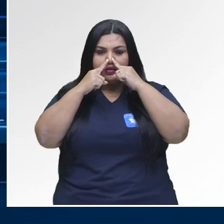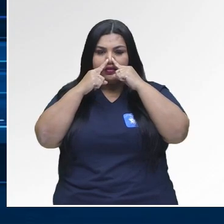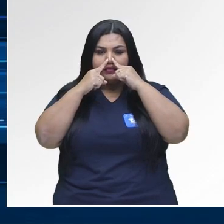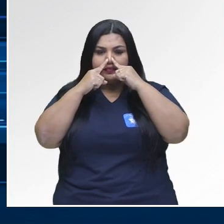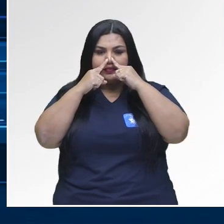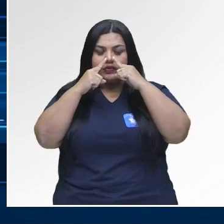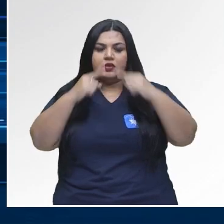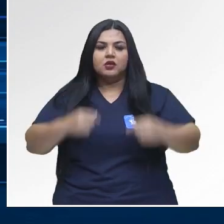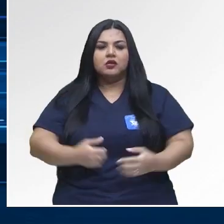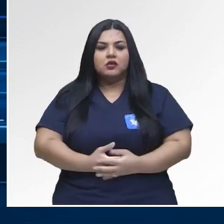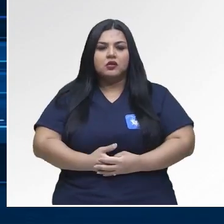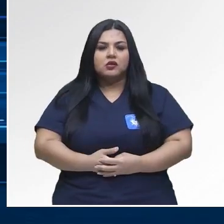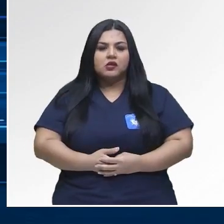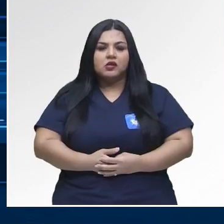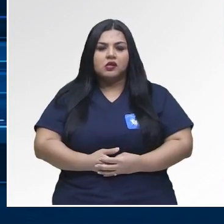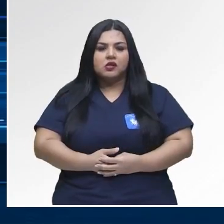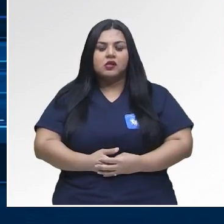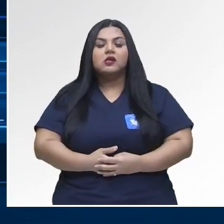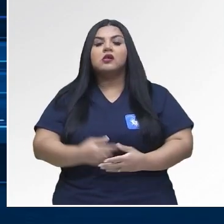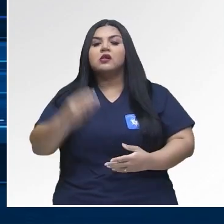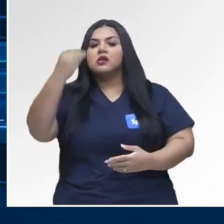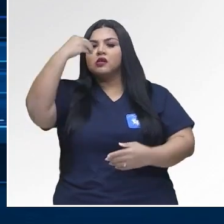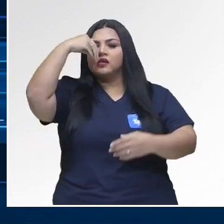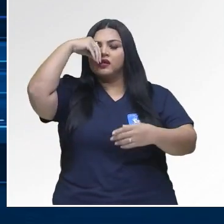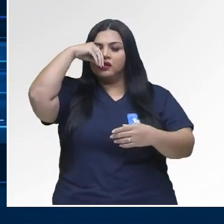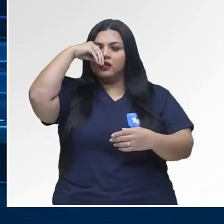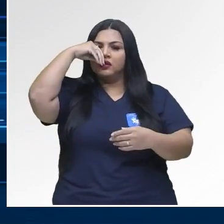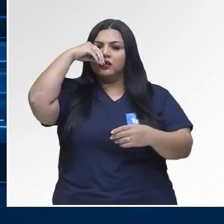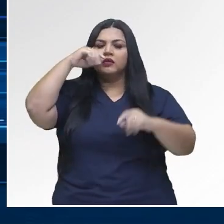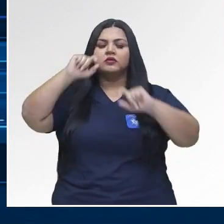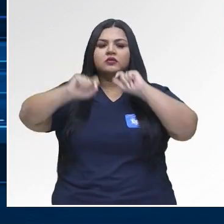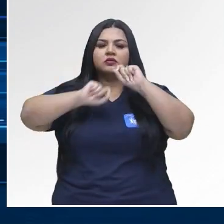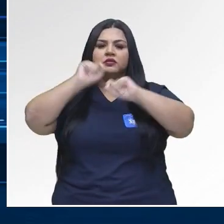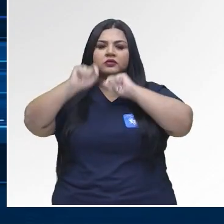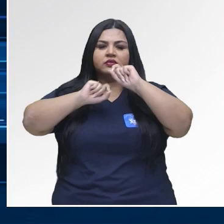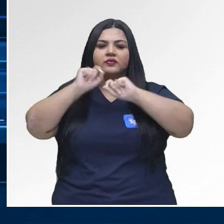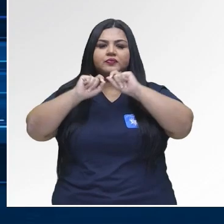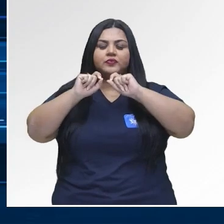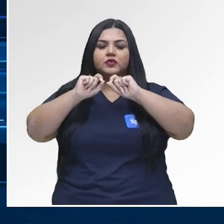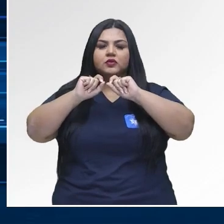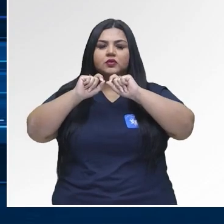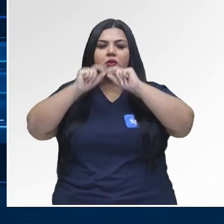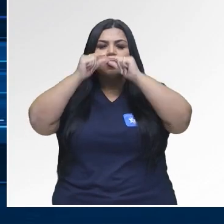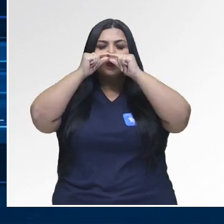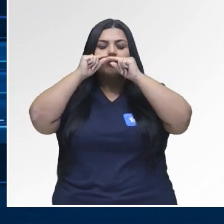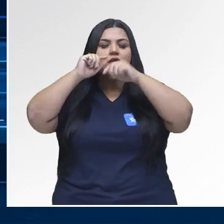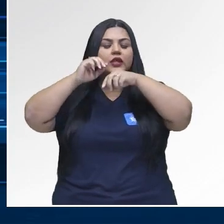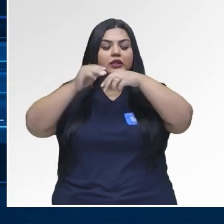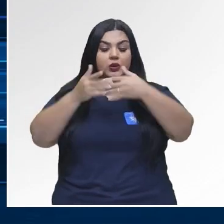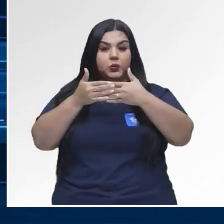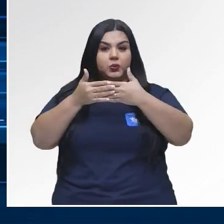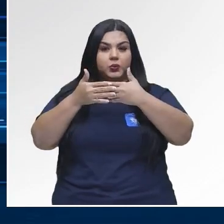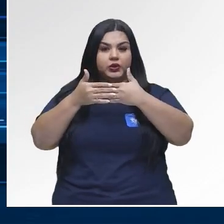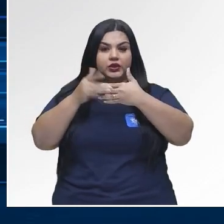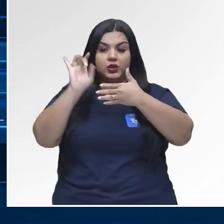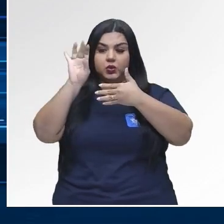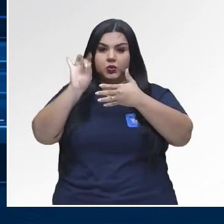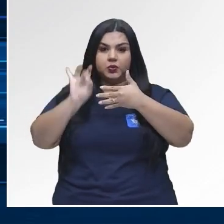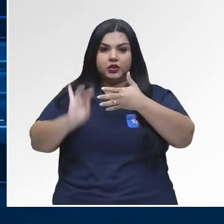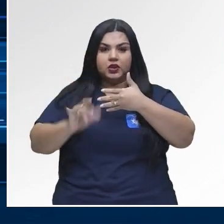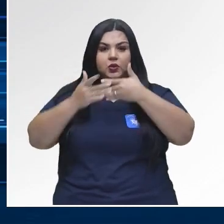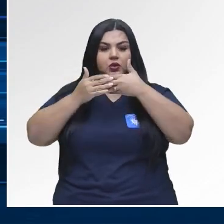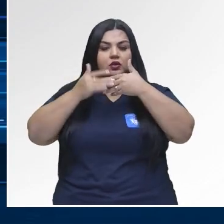né, o nariz, e dentro do nariz a gente tem uma mucosa, um tecido especial que